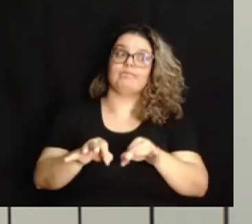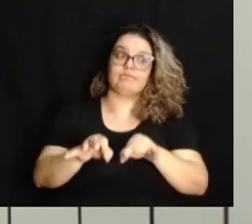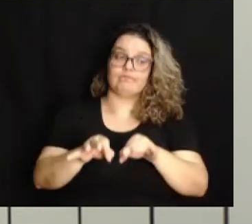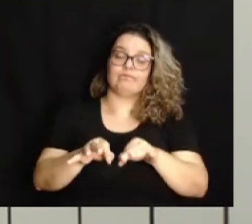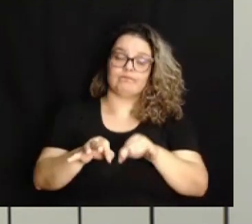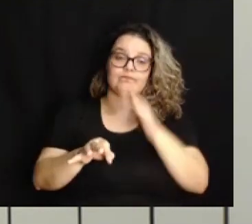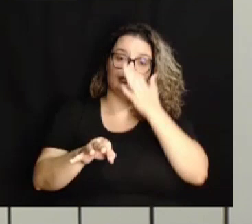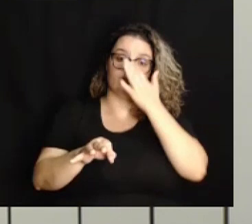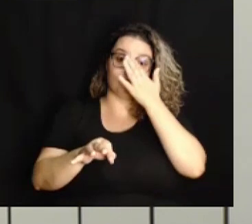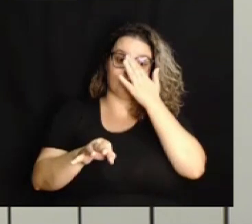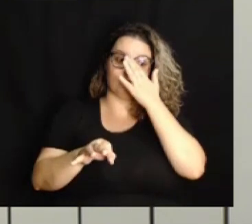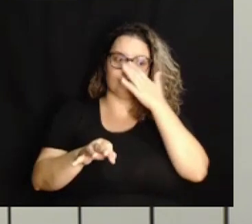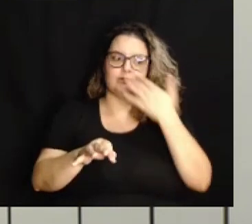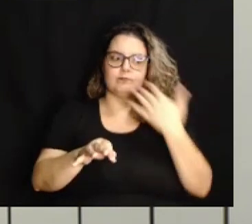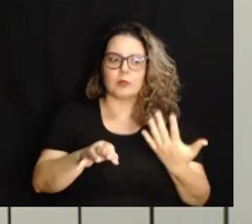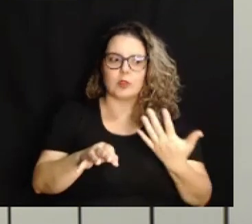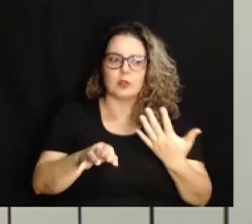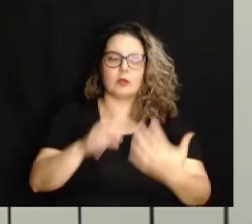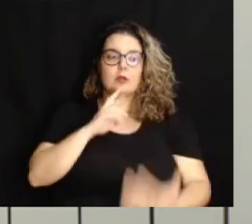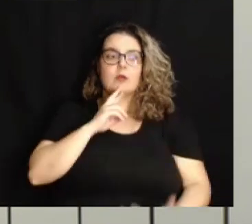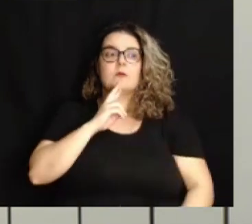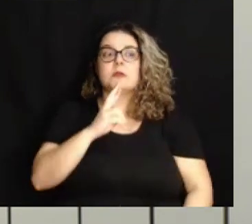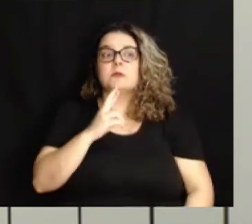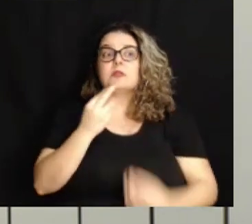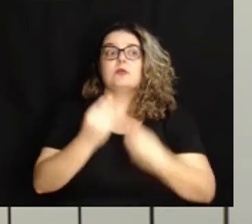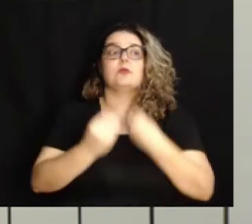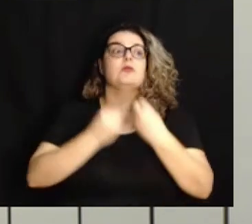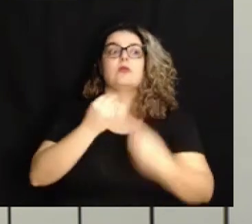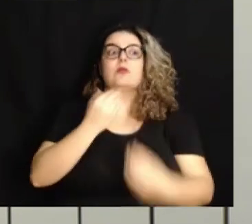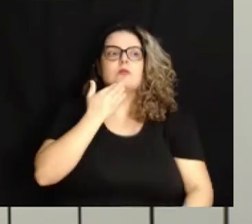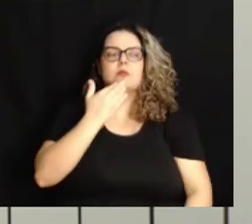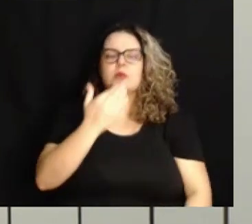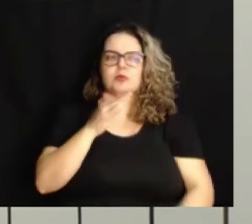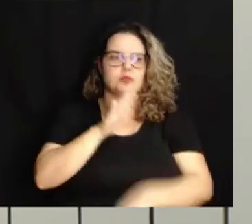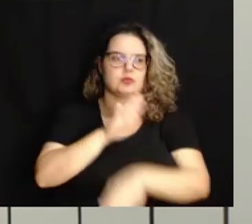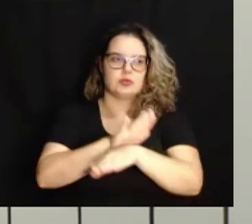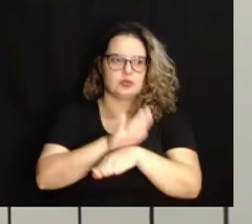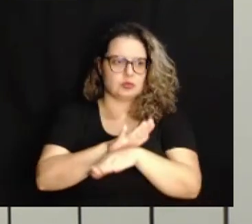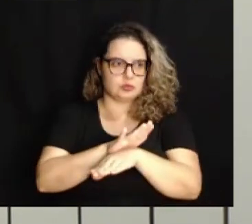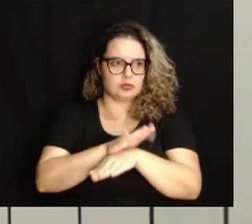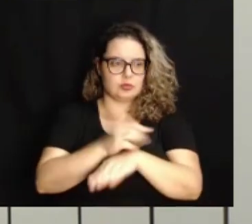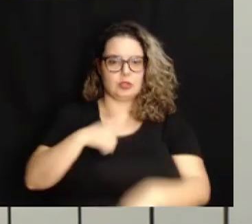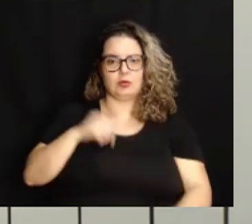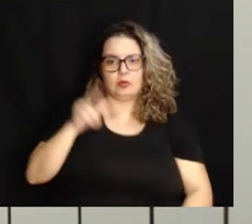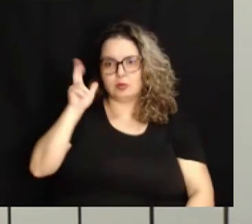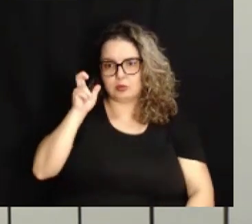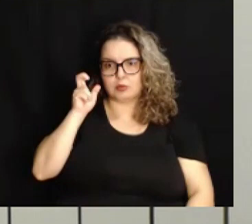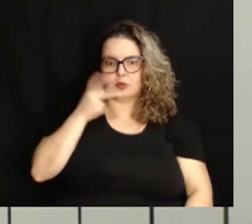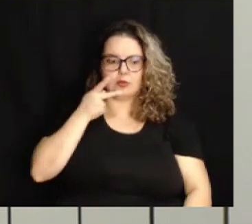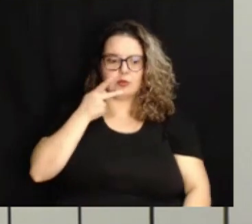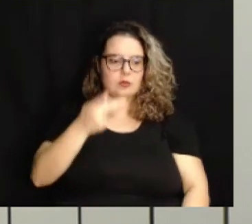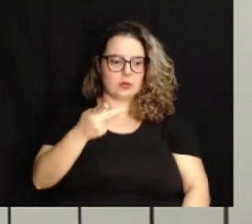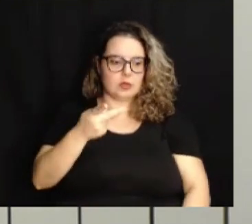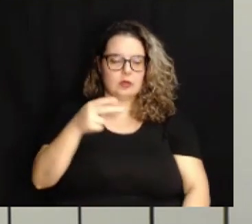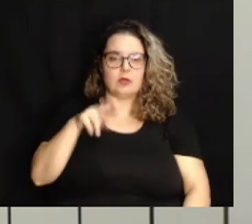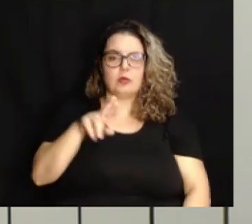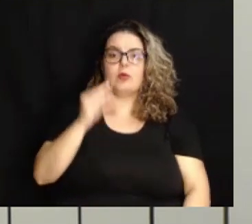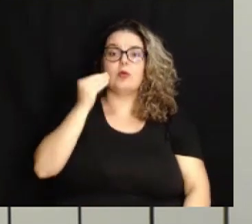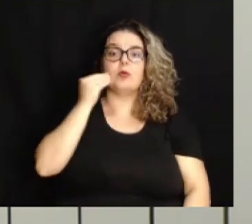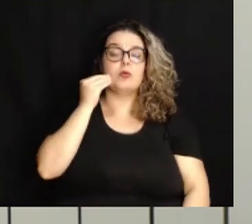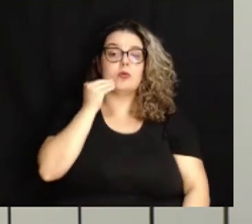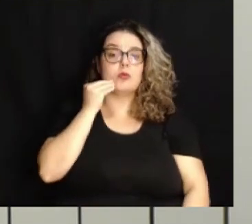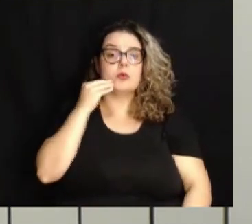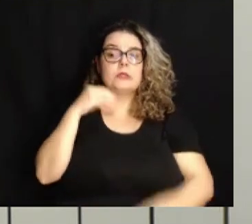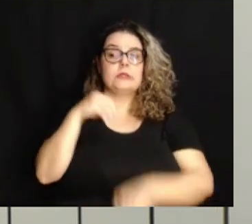eu vou responder de que forma aquele pedido de ajuda. Eu vou ouvir, eu vou falar, ou eu vou tentar indicar e